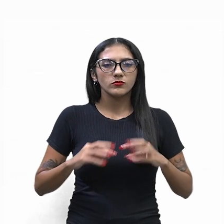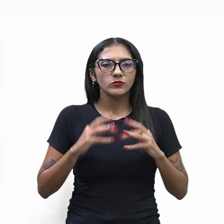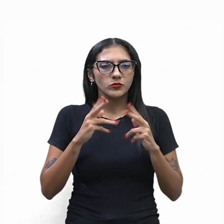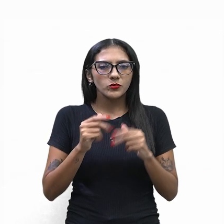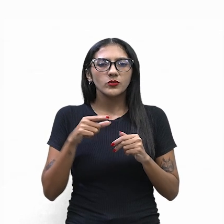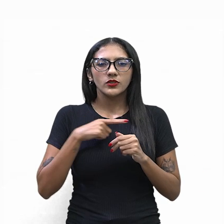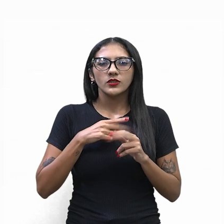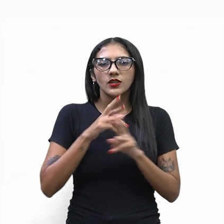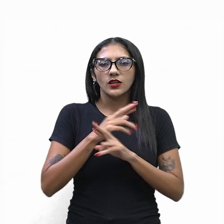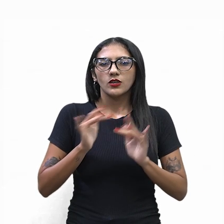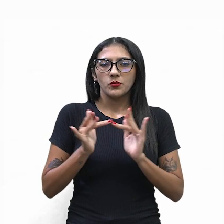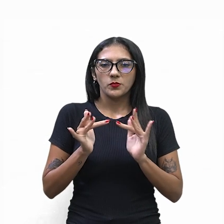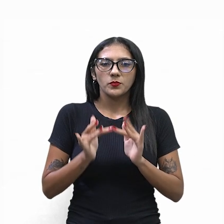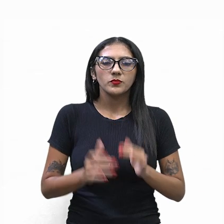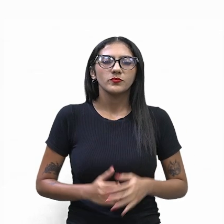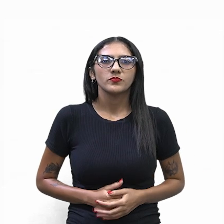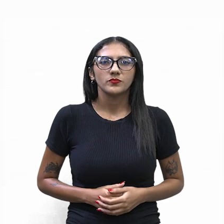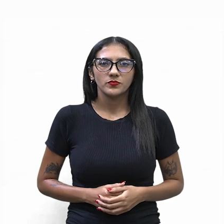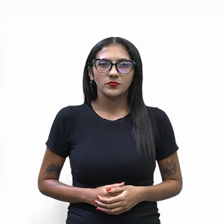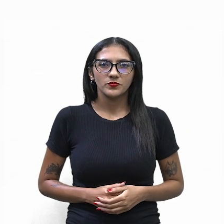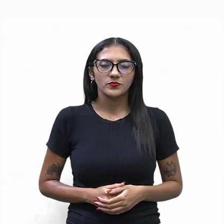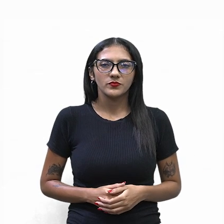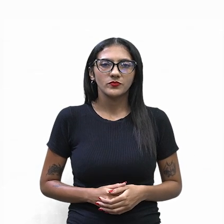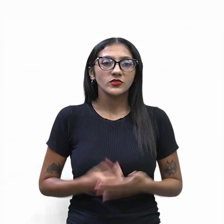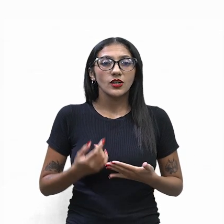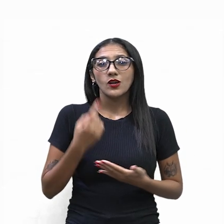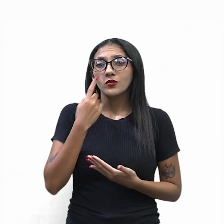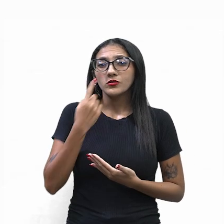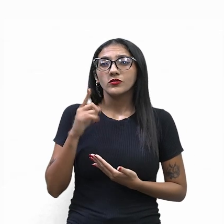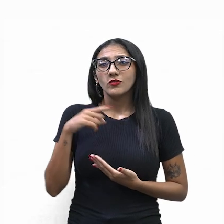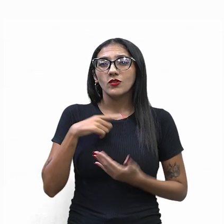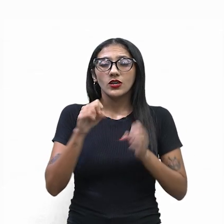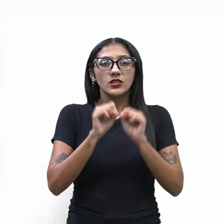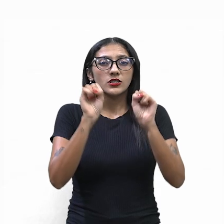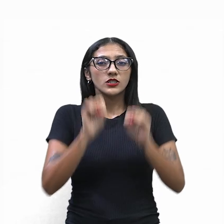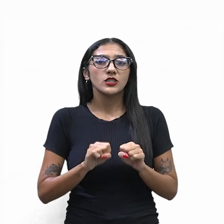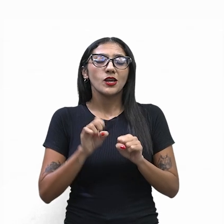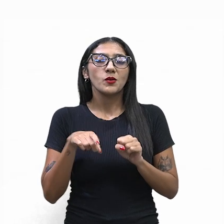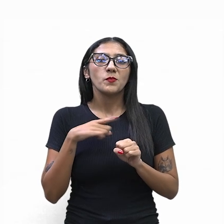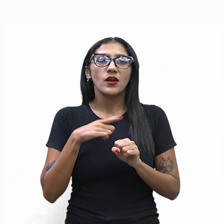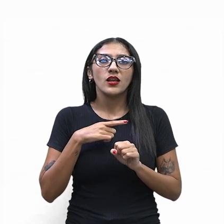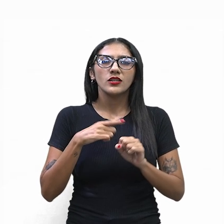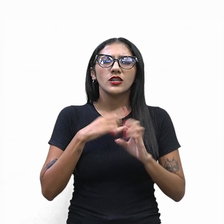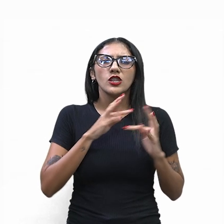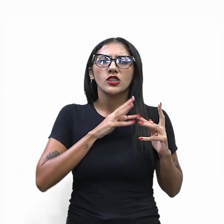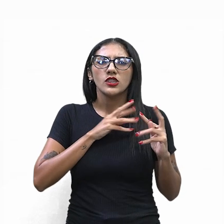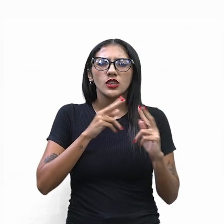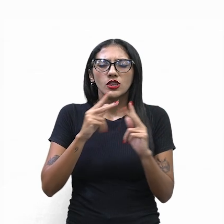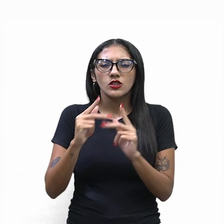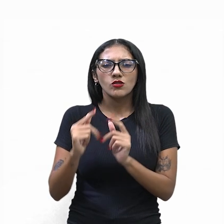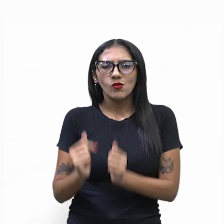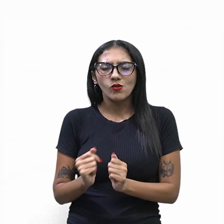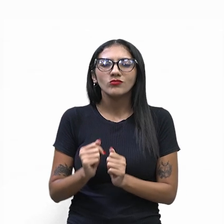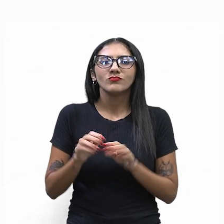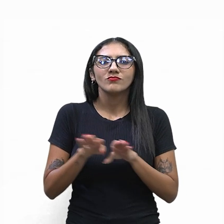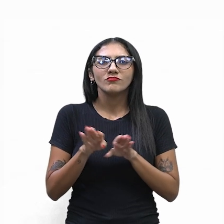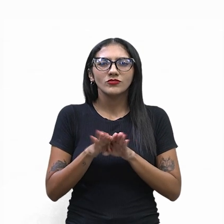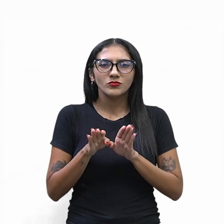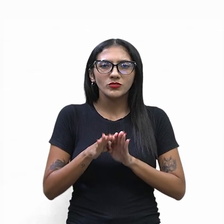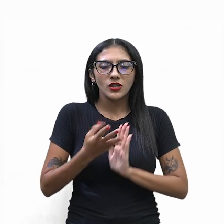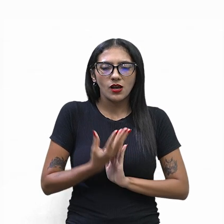aí da digestão. E aí, como a gente viu, esse sistema vai processar todos esses alimentos, vai extrair deles